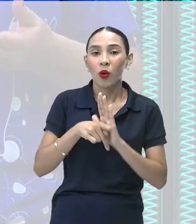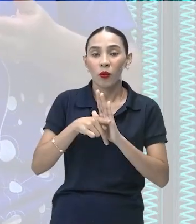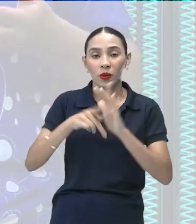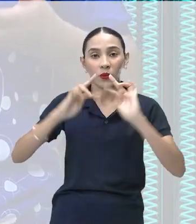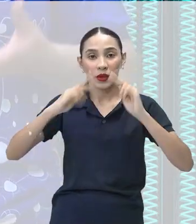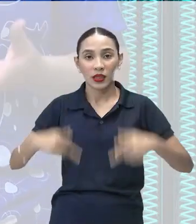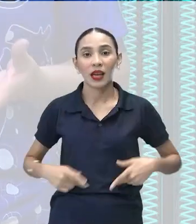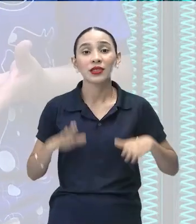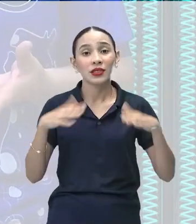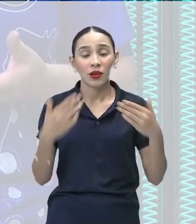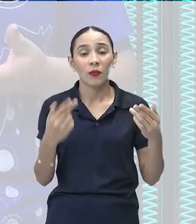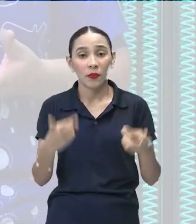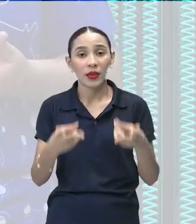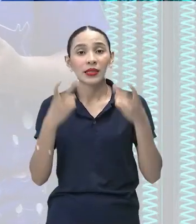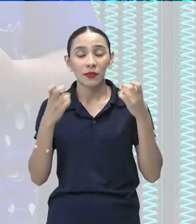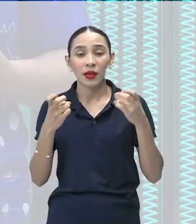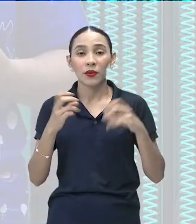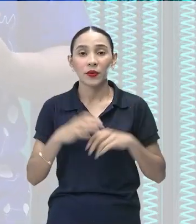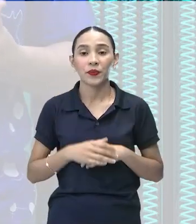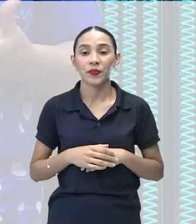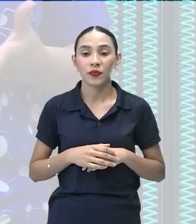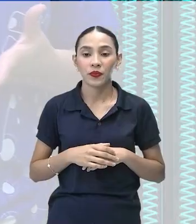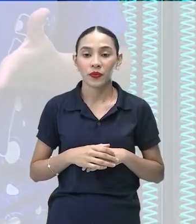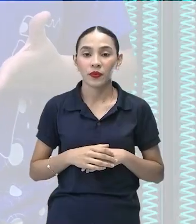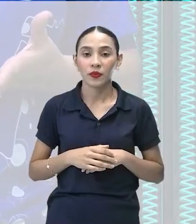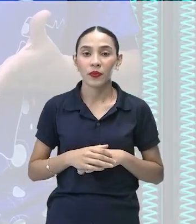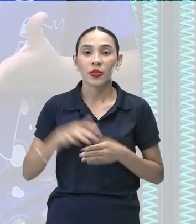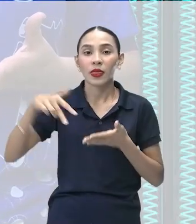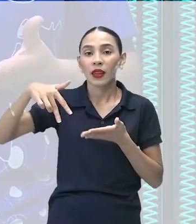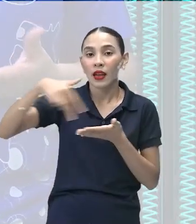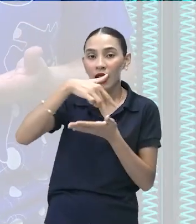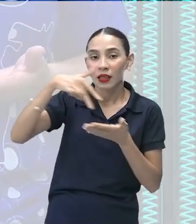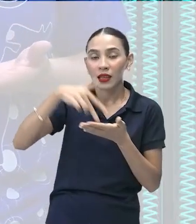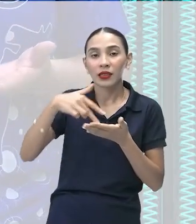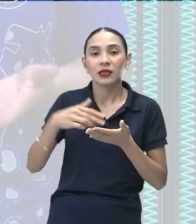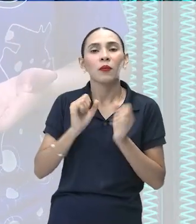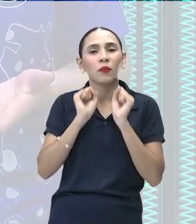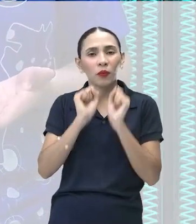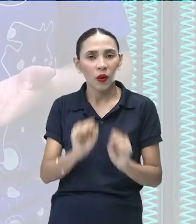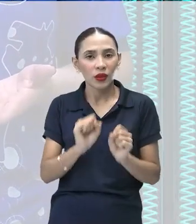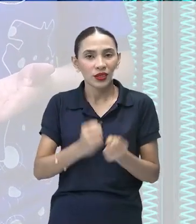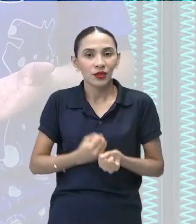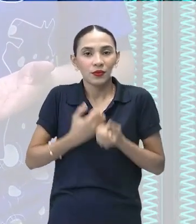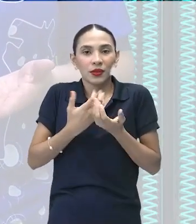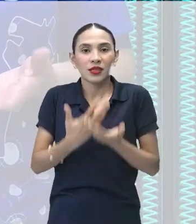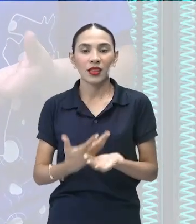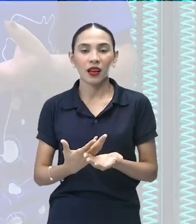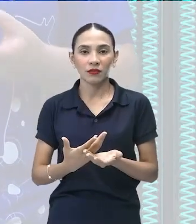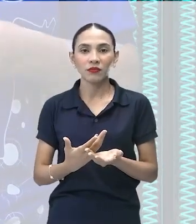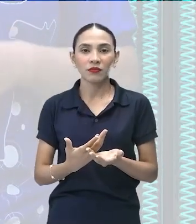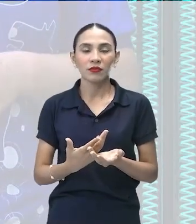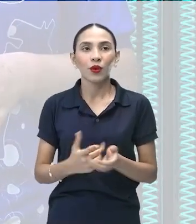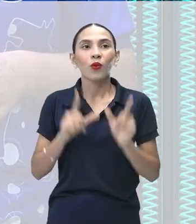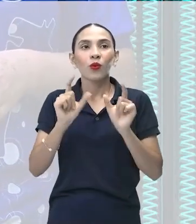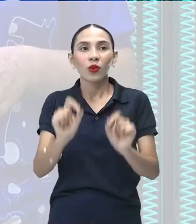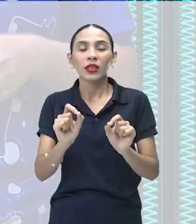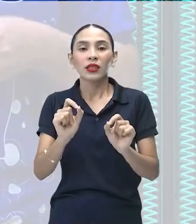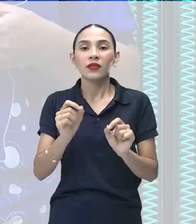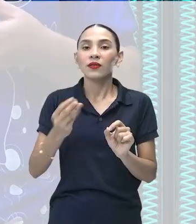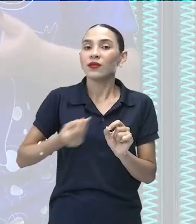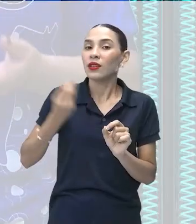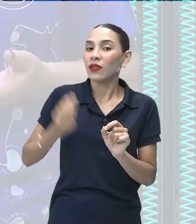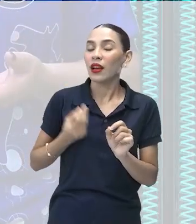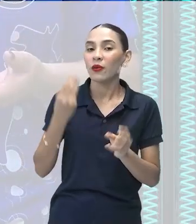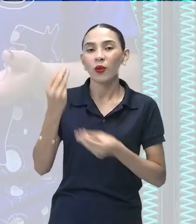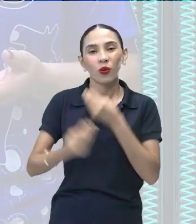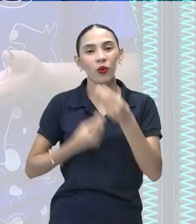Então, a Marta percebeu que a dança ela podia expressar, né, o que nós estamos vivendo,